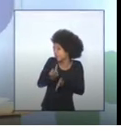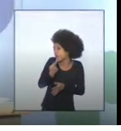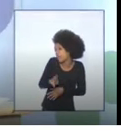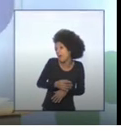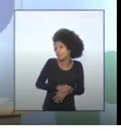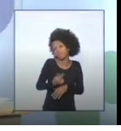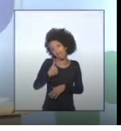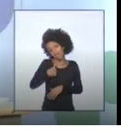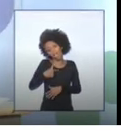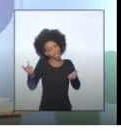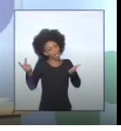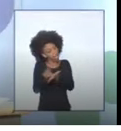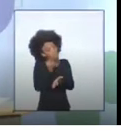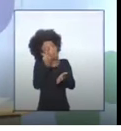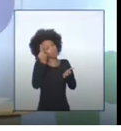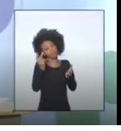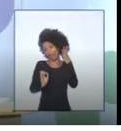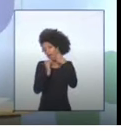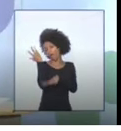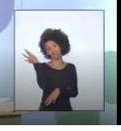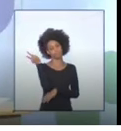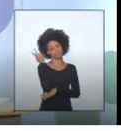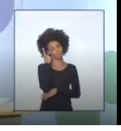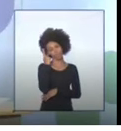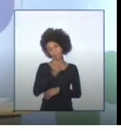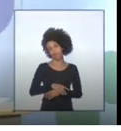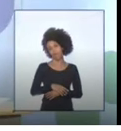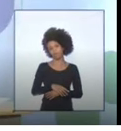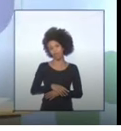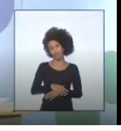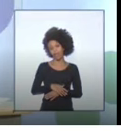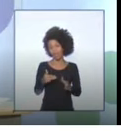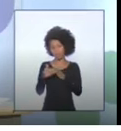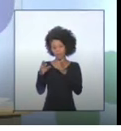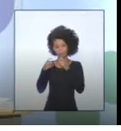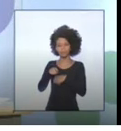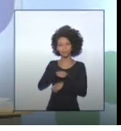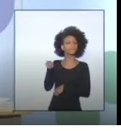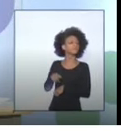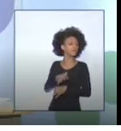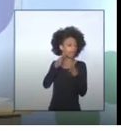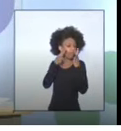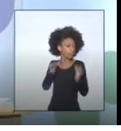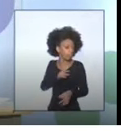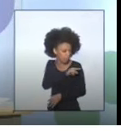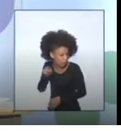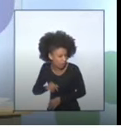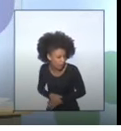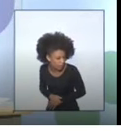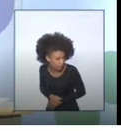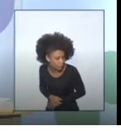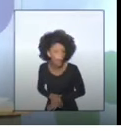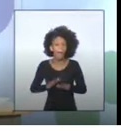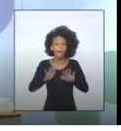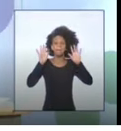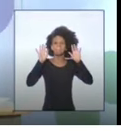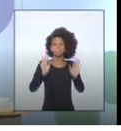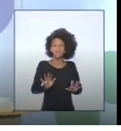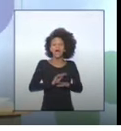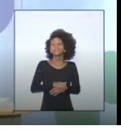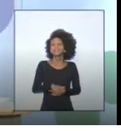do processo. É importante a gente errar e até para perceber se vocês estavam espertos por aí. Mas vamos, então, falar um